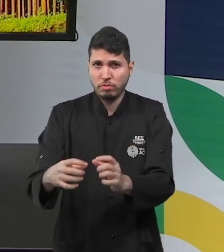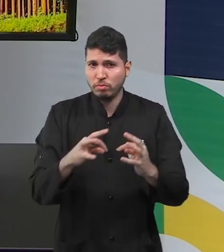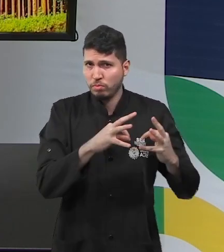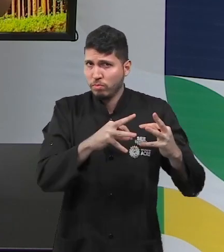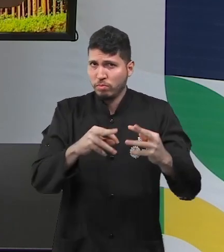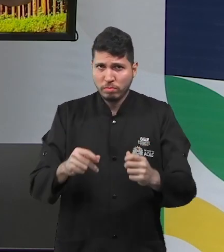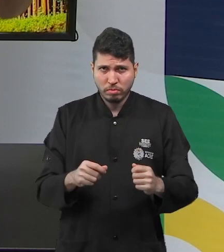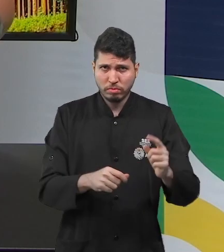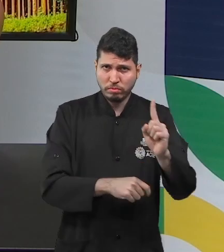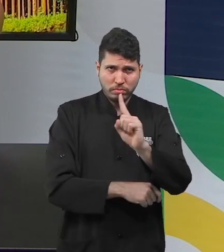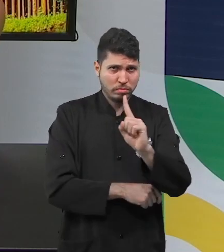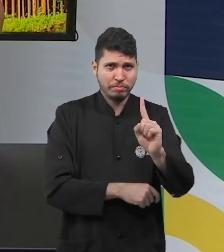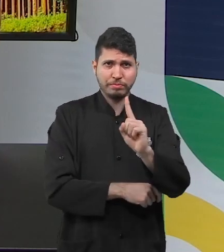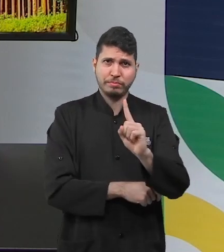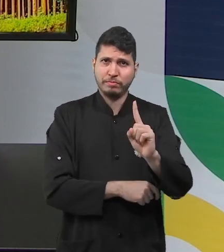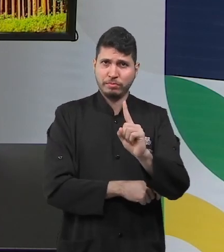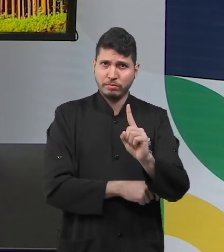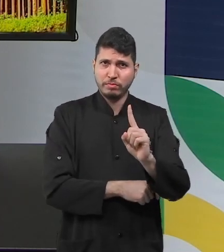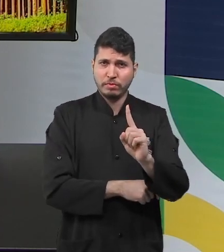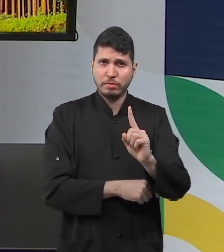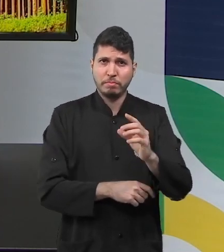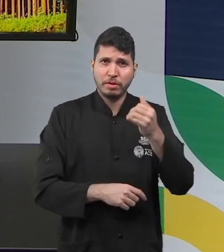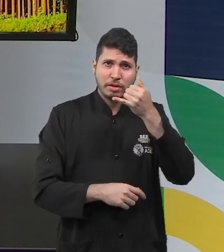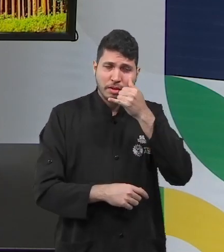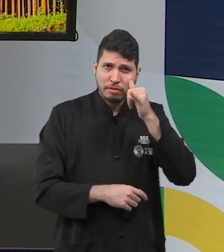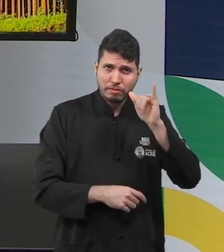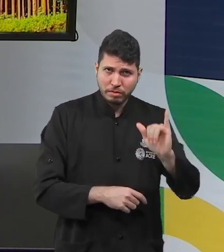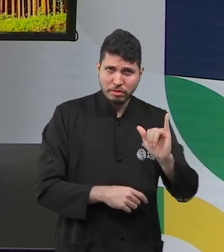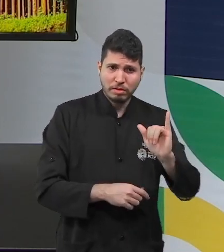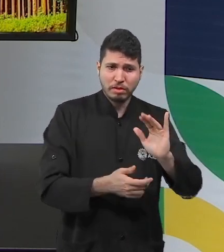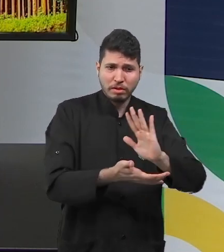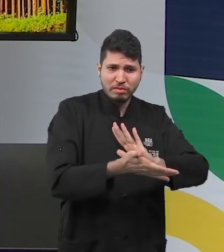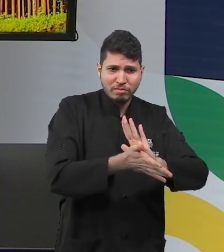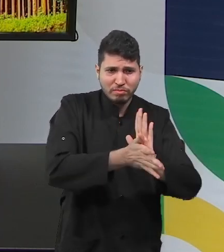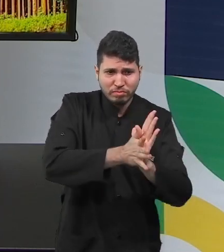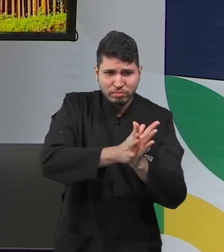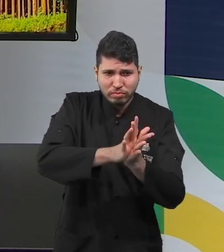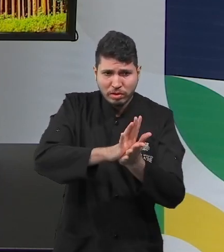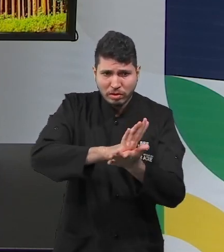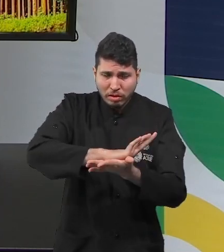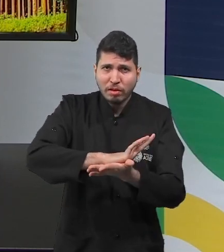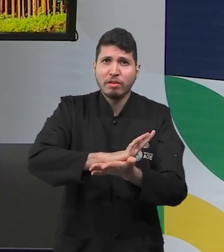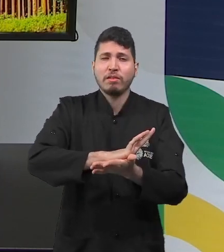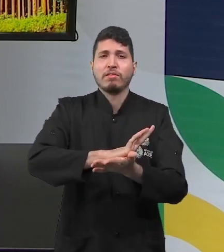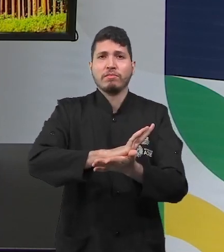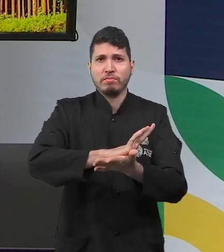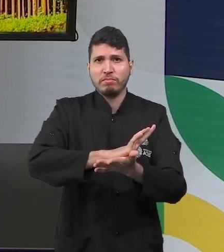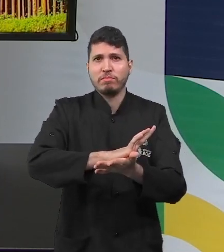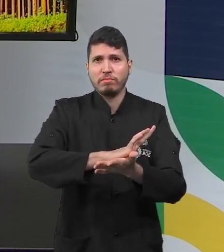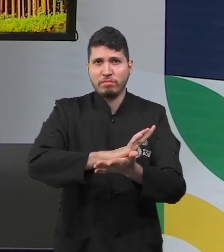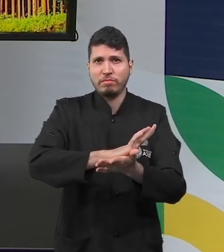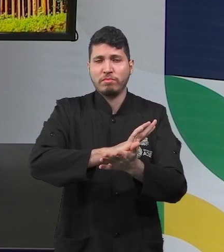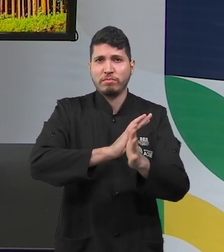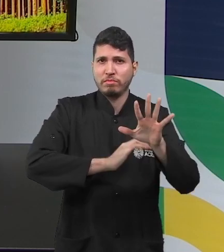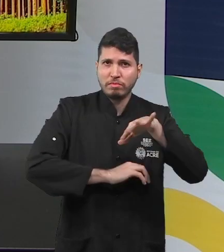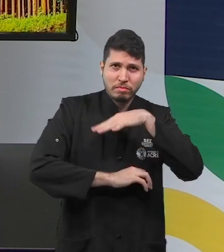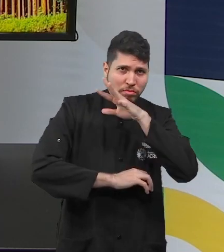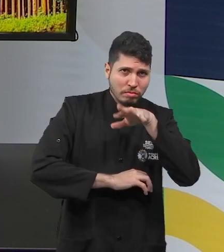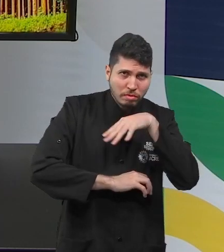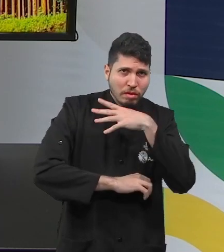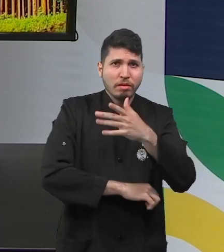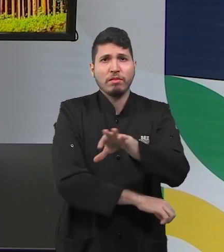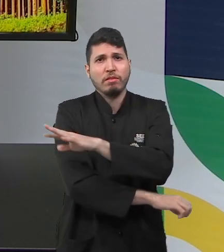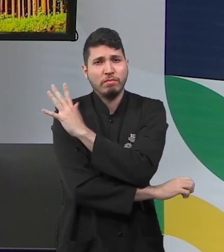completa na área total. Isso acabaria destruindo a fauna, a flora, e não é isso que o